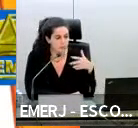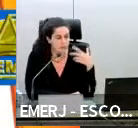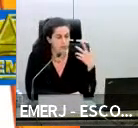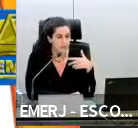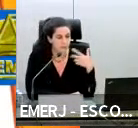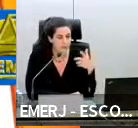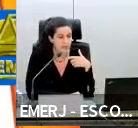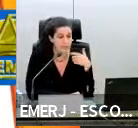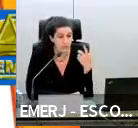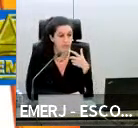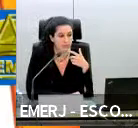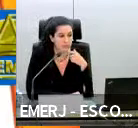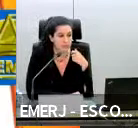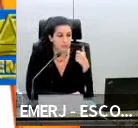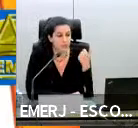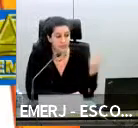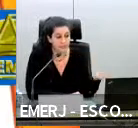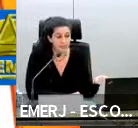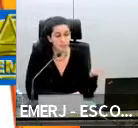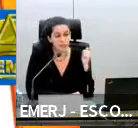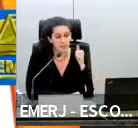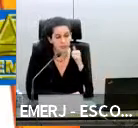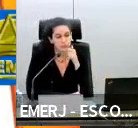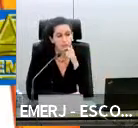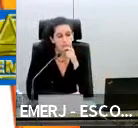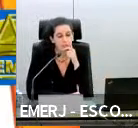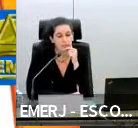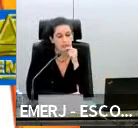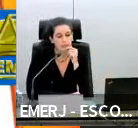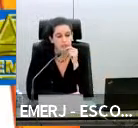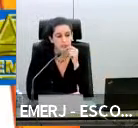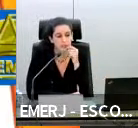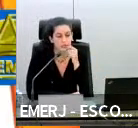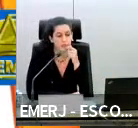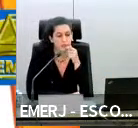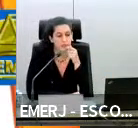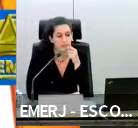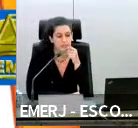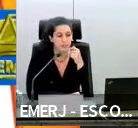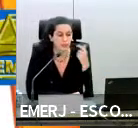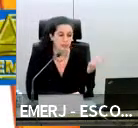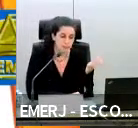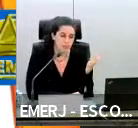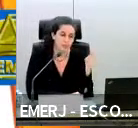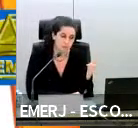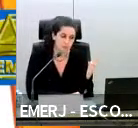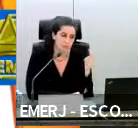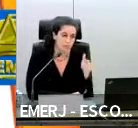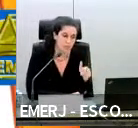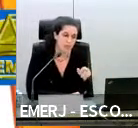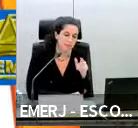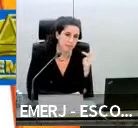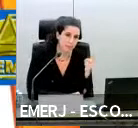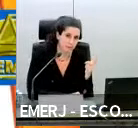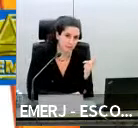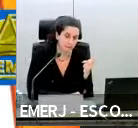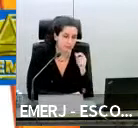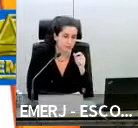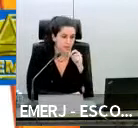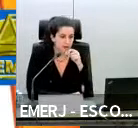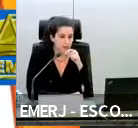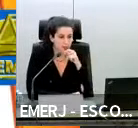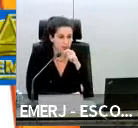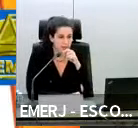gente utilizou, né, para pensar essa nova atuação, e tem a Política Nacional Judiciária do CNJ de 2017, que é a Política Nacional Judiciária para